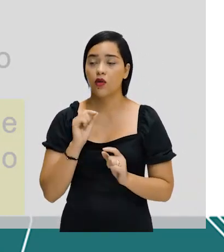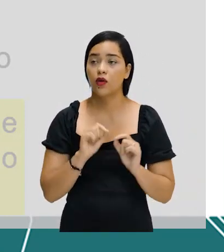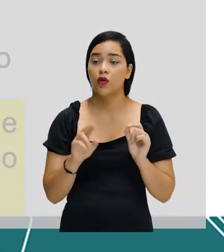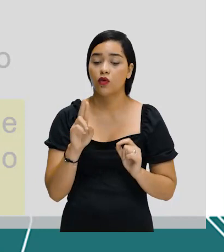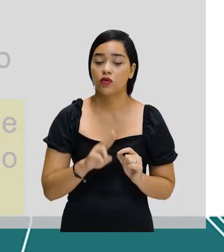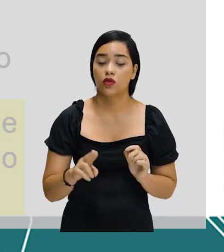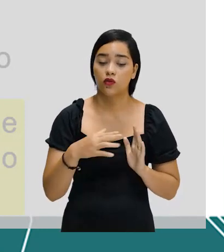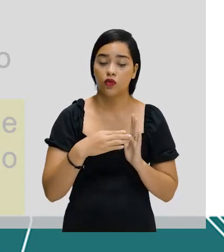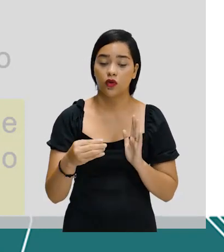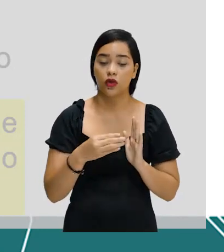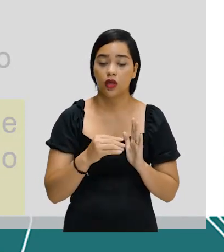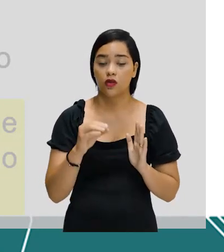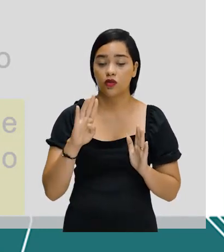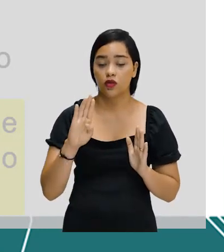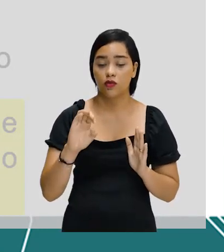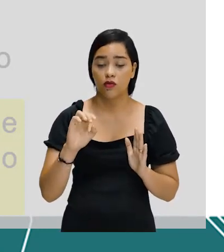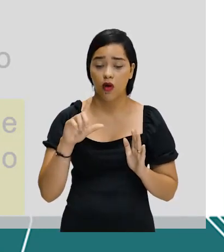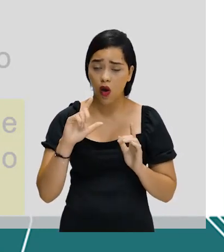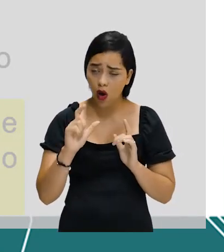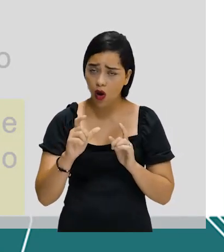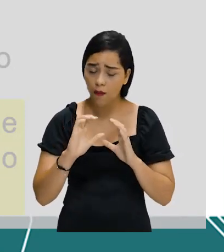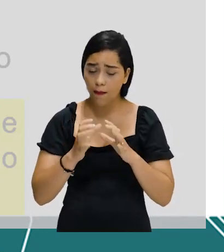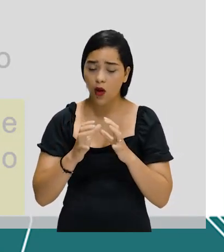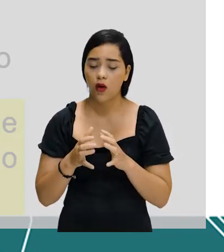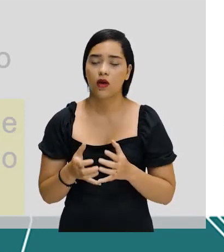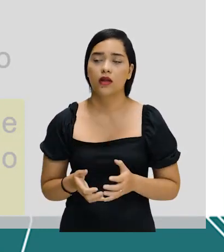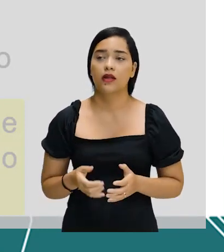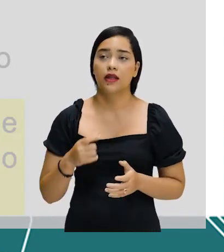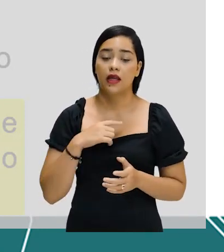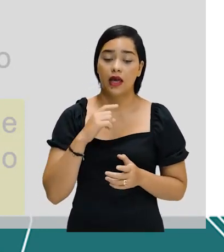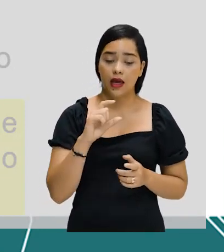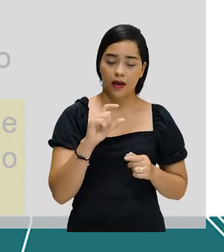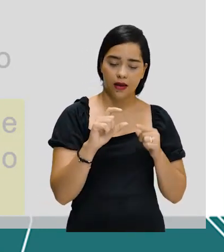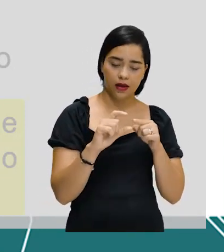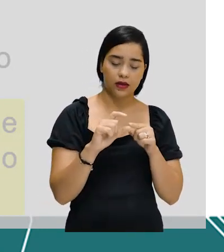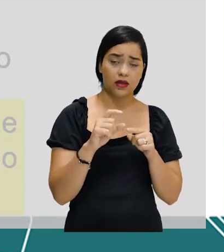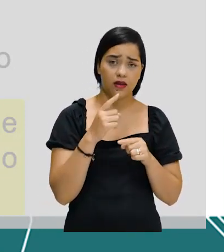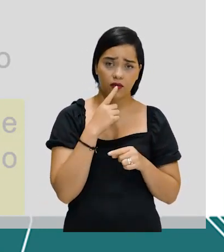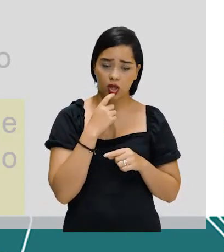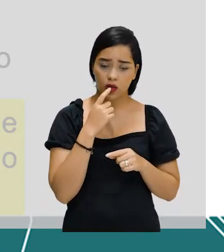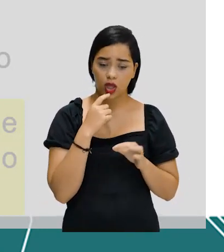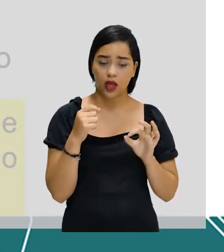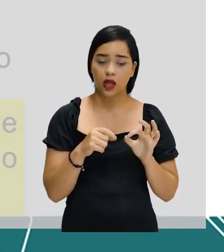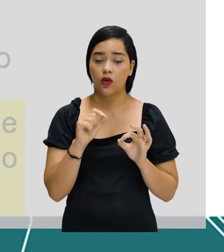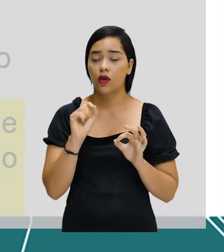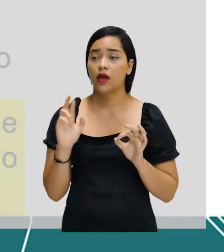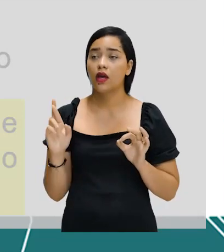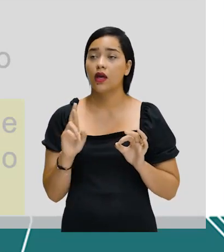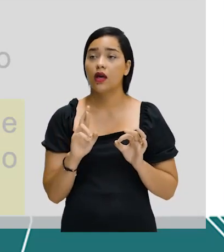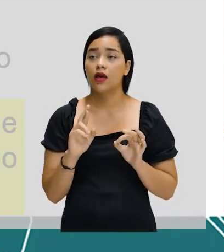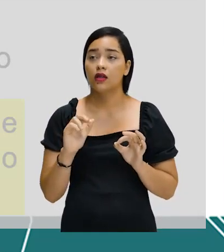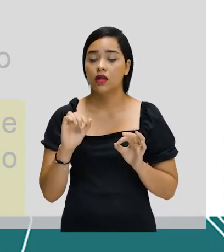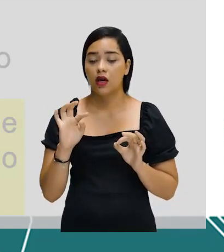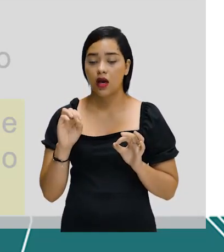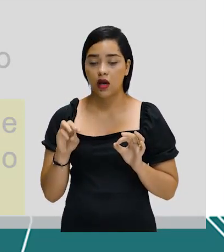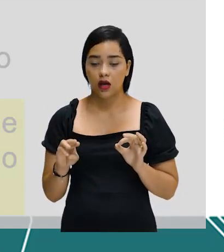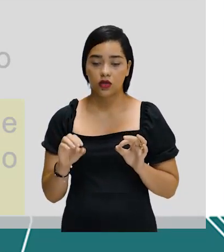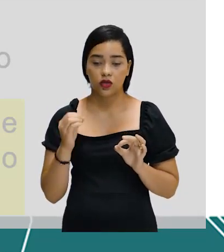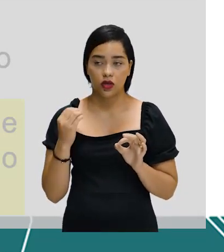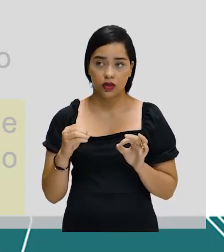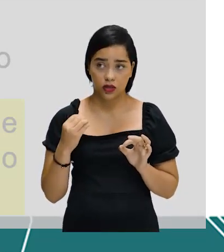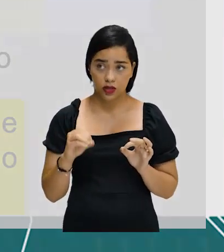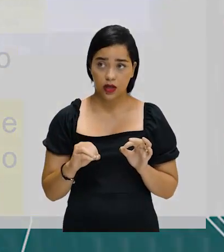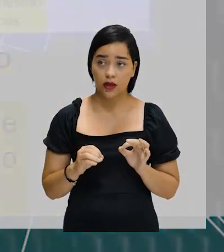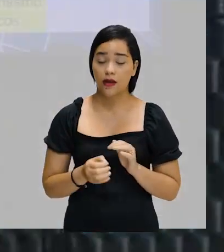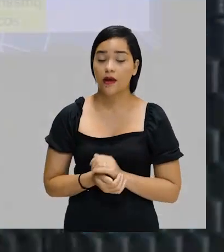esse modelo de bolas, ok? Onde essa bolinha vermelha ela corresponde ao átomo de oxigênio,